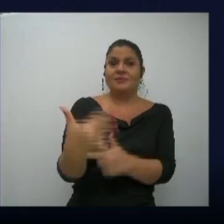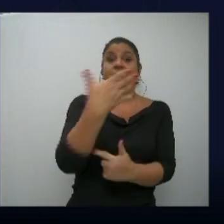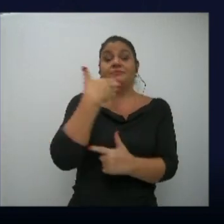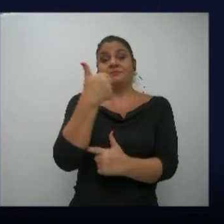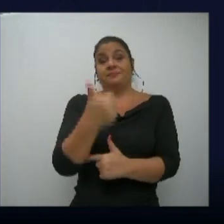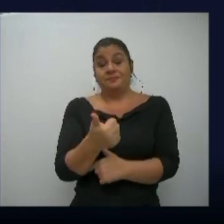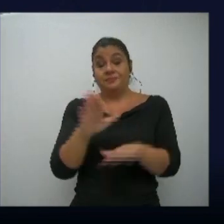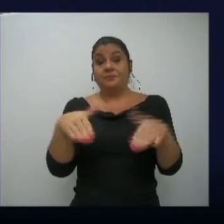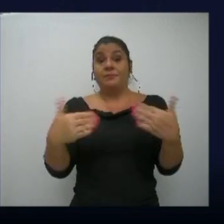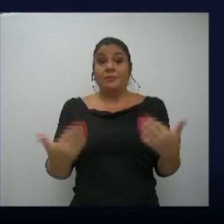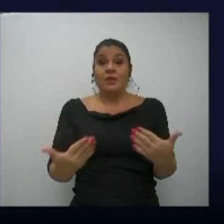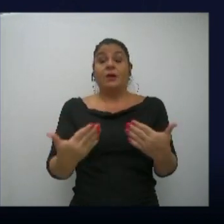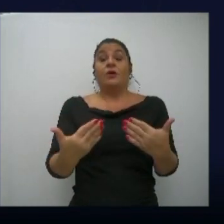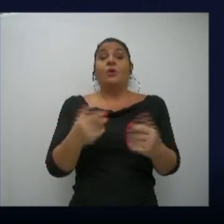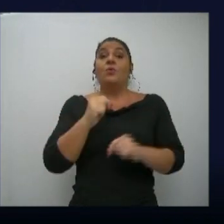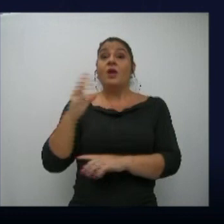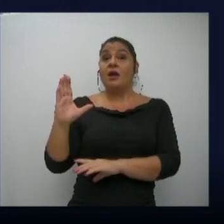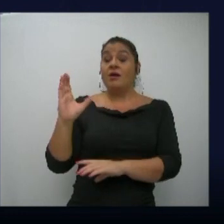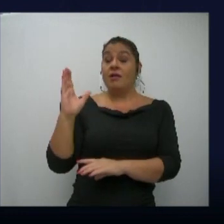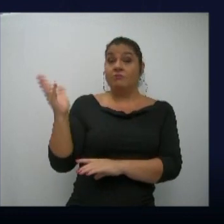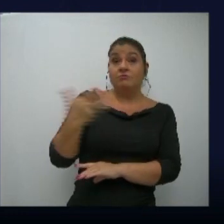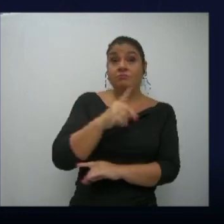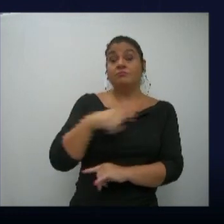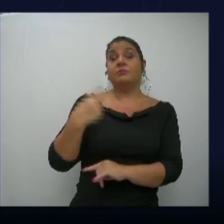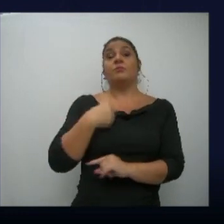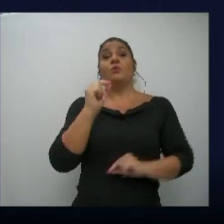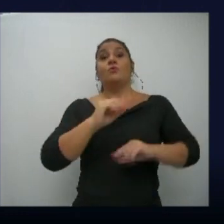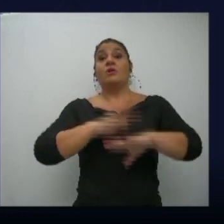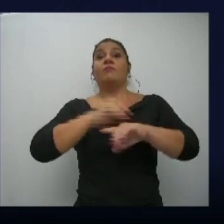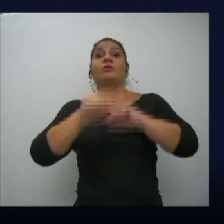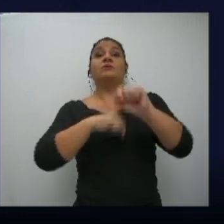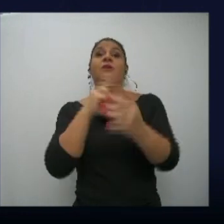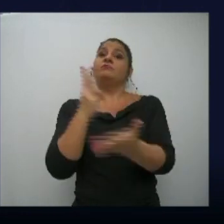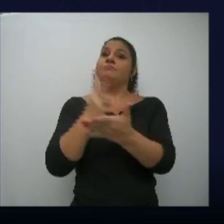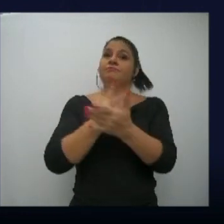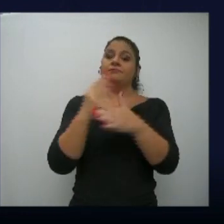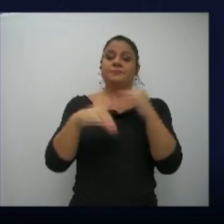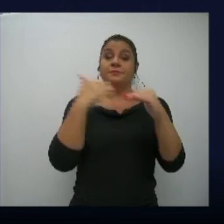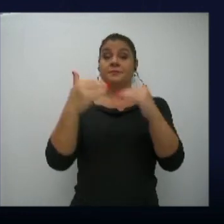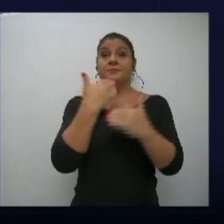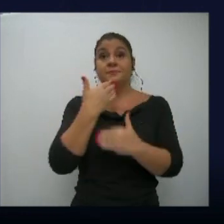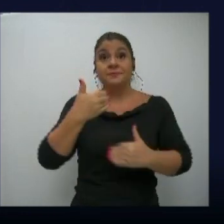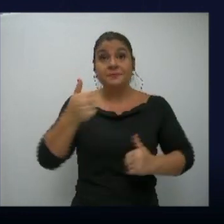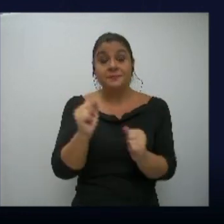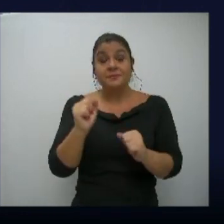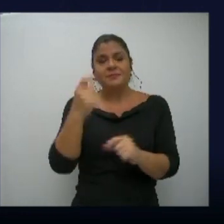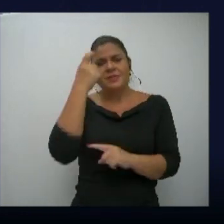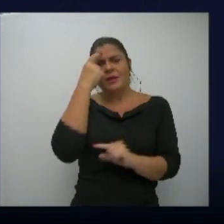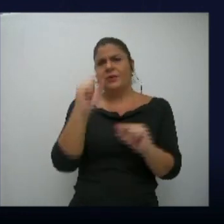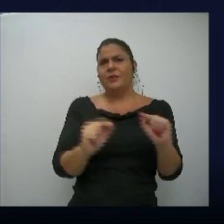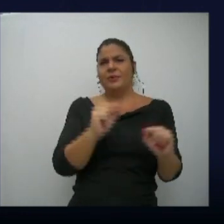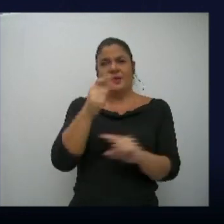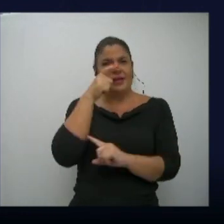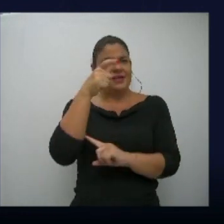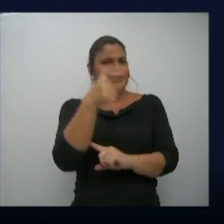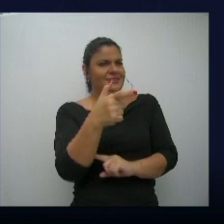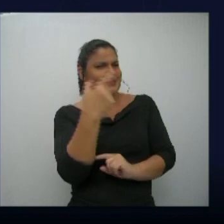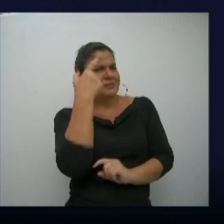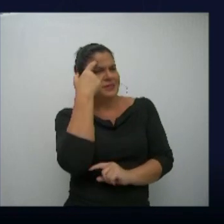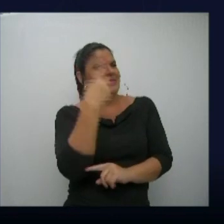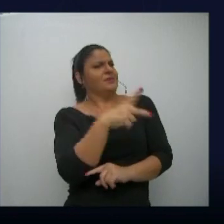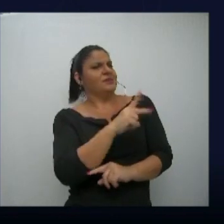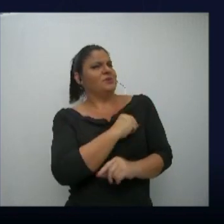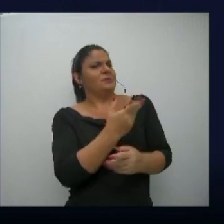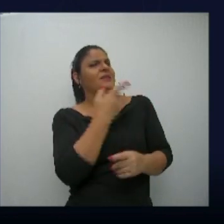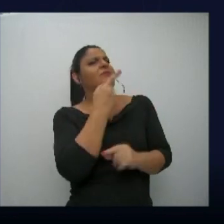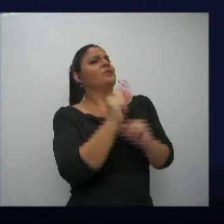que melhorar então velocidade para mim é o que faz a gente continuar funcionando e melhorando alguém e me assistindo aqui eu sei que você tá